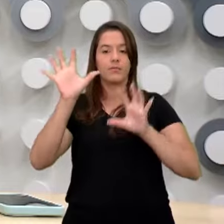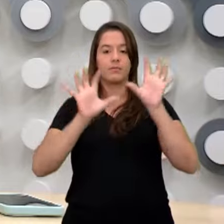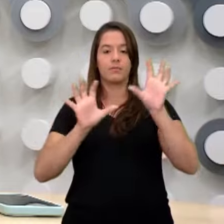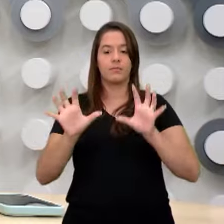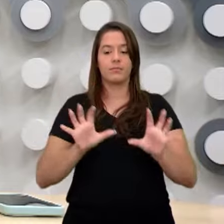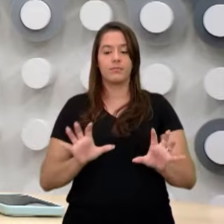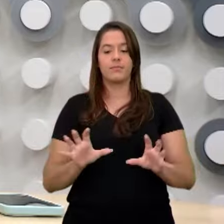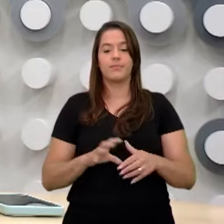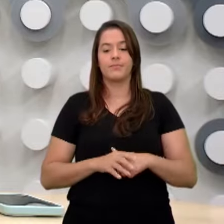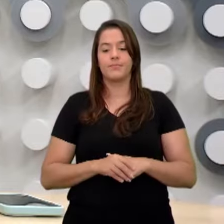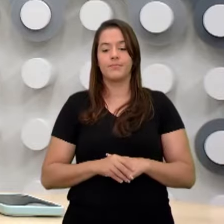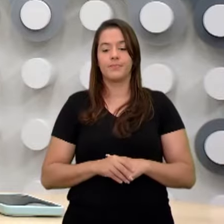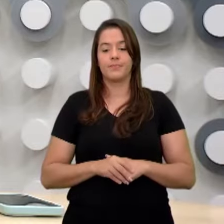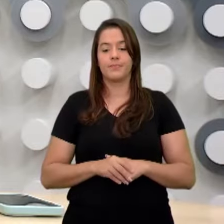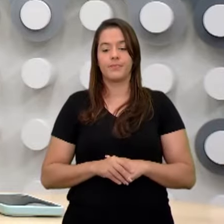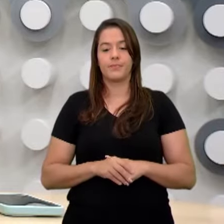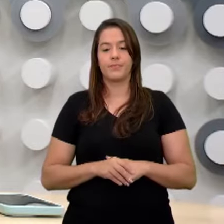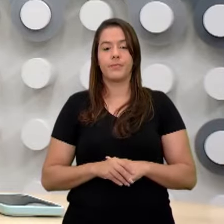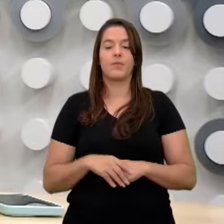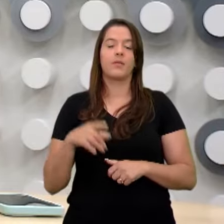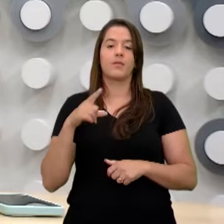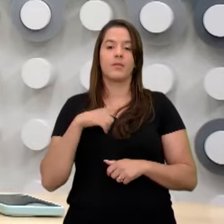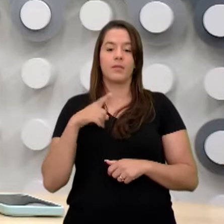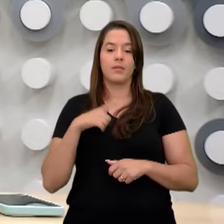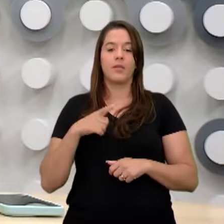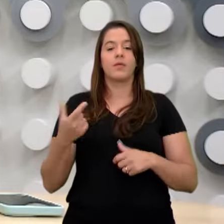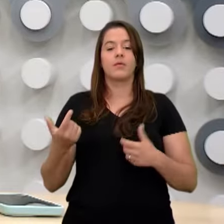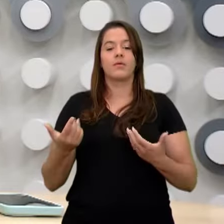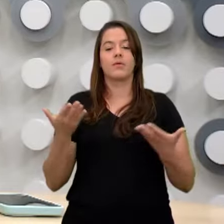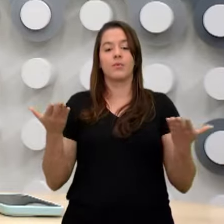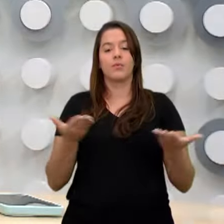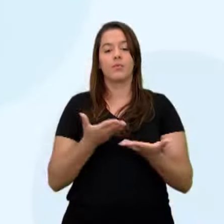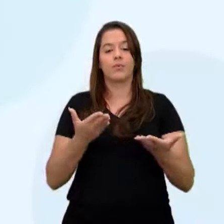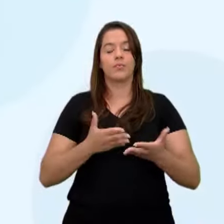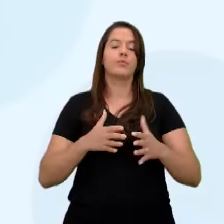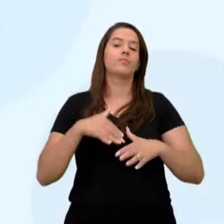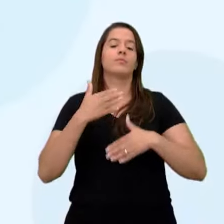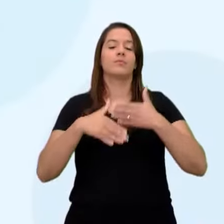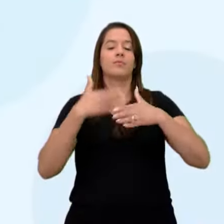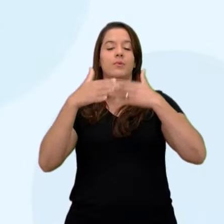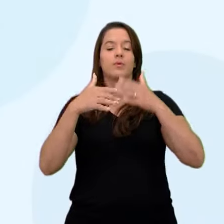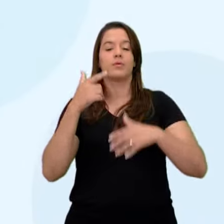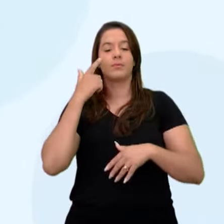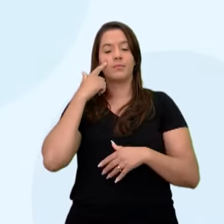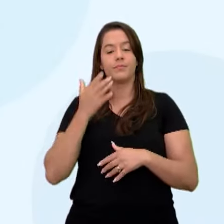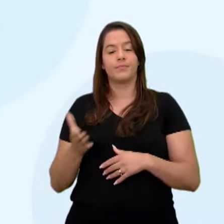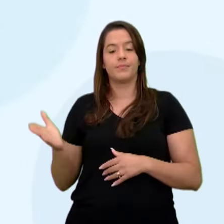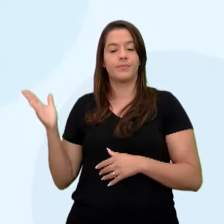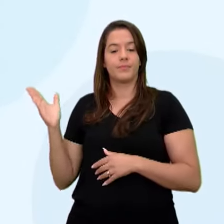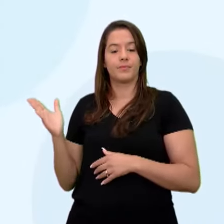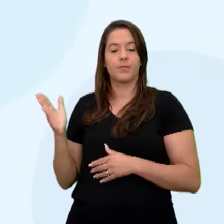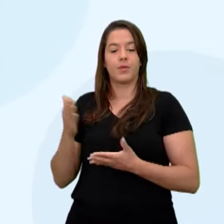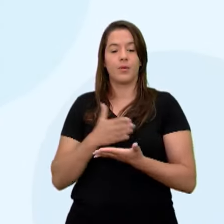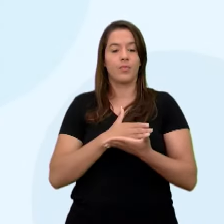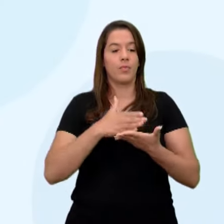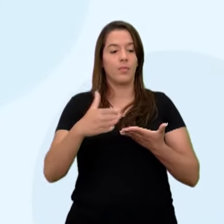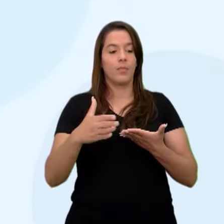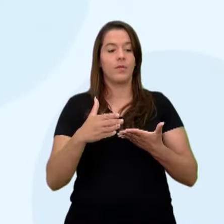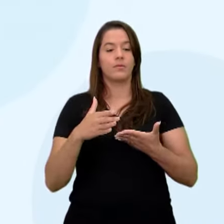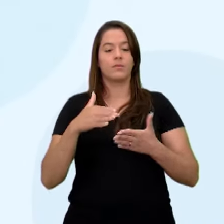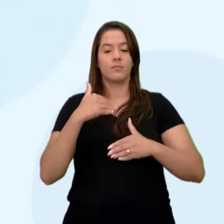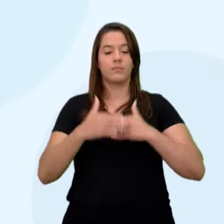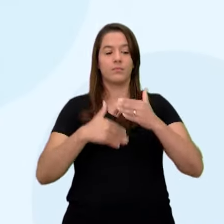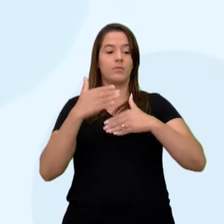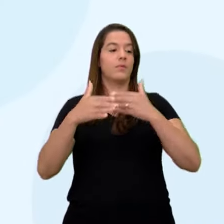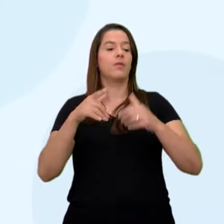eu trouxe aí uma animação aí mostrando, né, o processo aí, né? Então tá lá, ó. Inicia-se aí o processo, aí você vê